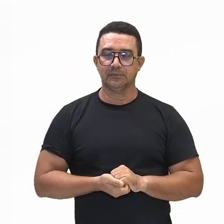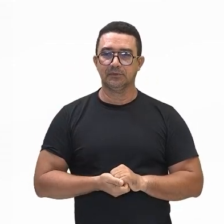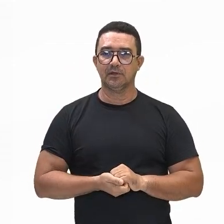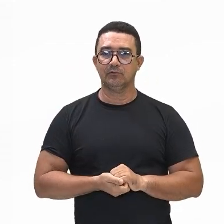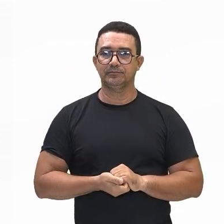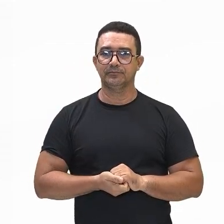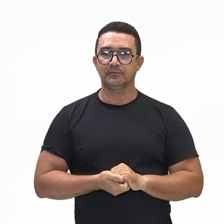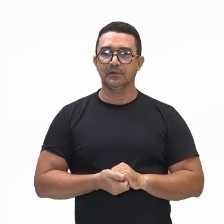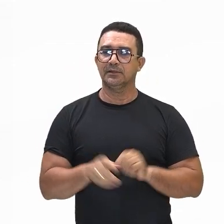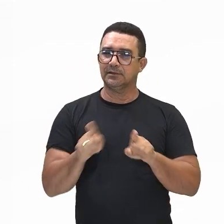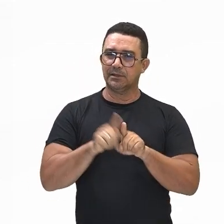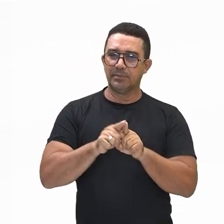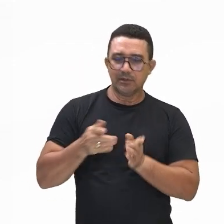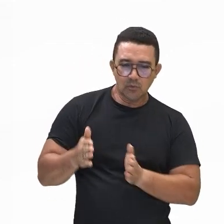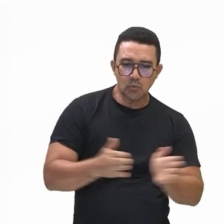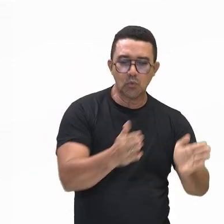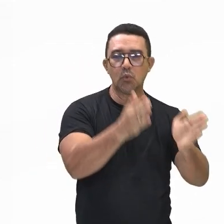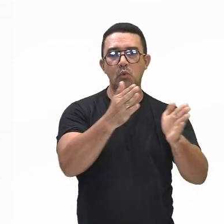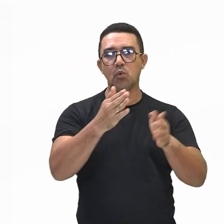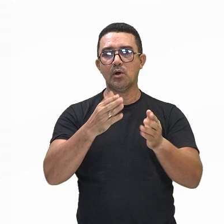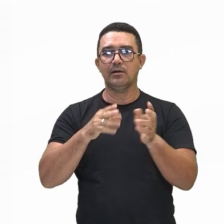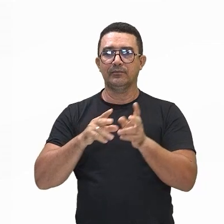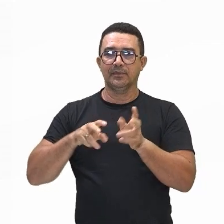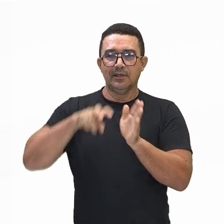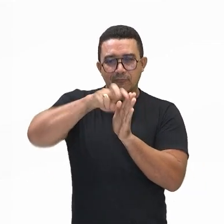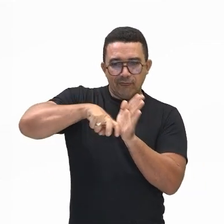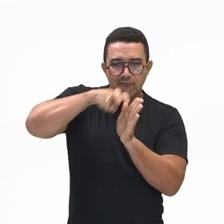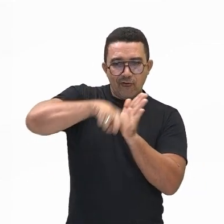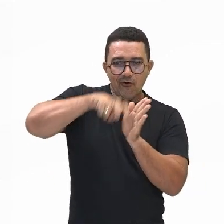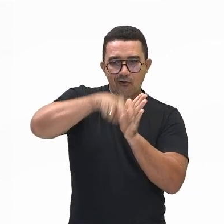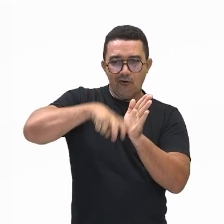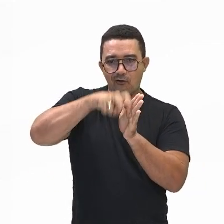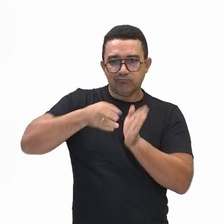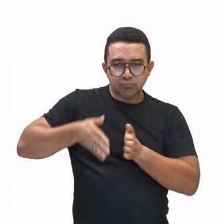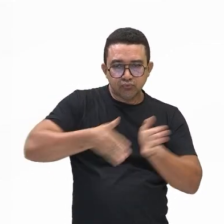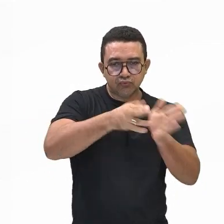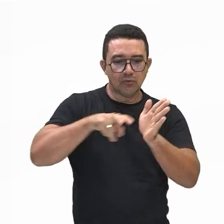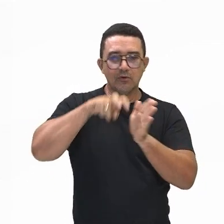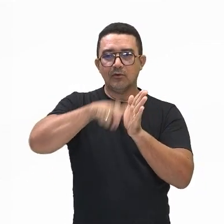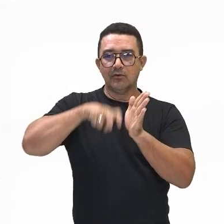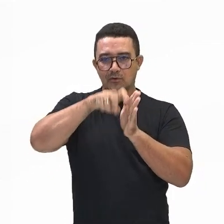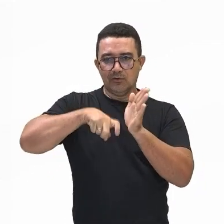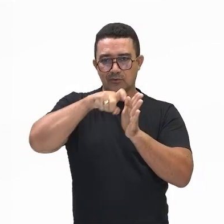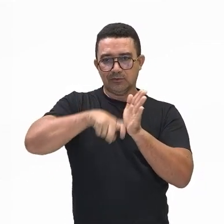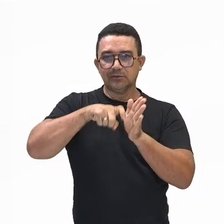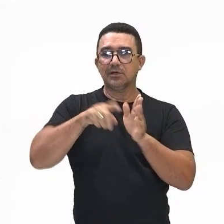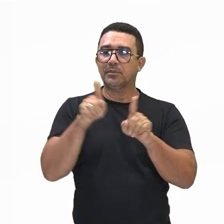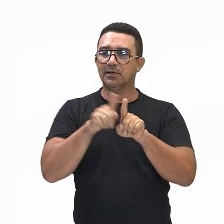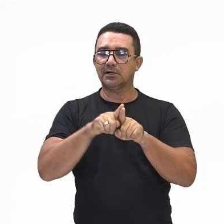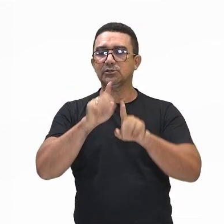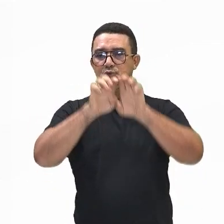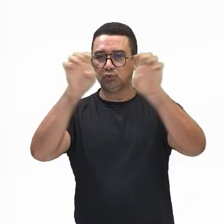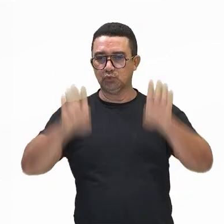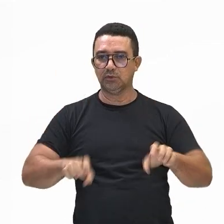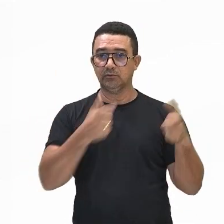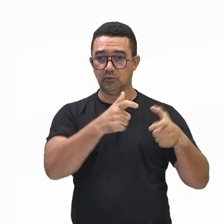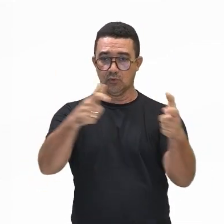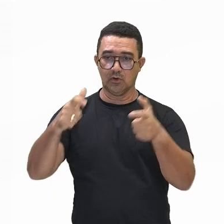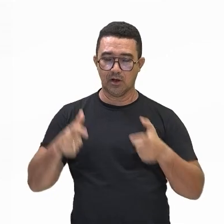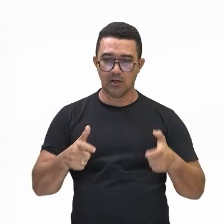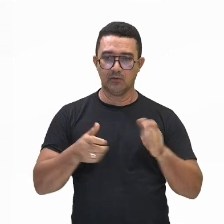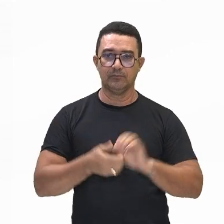de rodovias, ferrovias, portos, então, que pega toda a parte de infraestrutura de um local. Também,